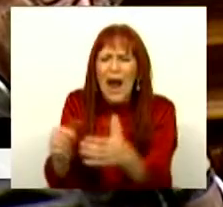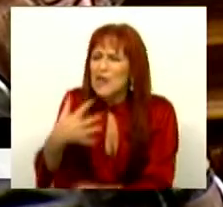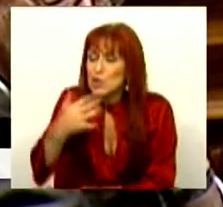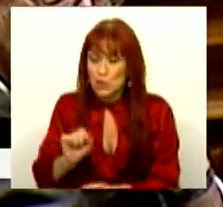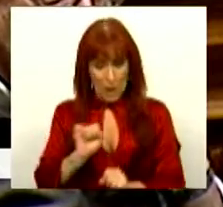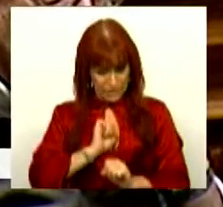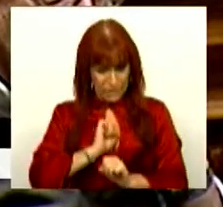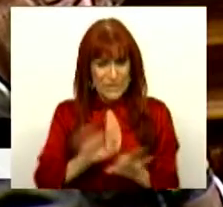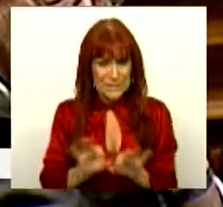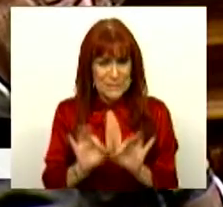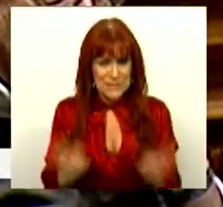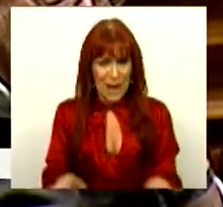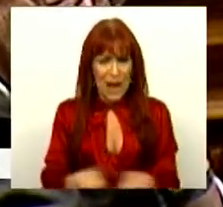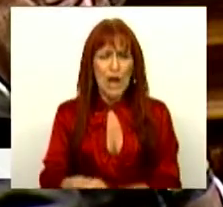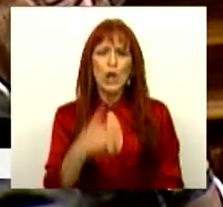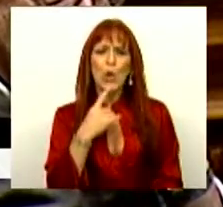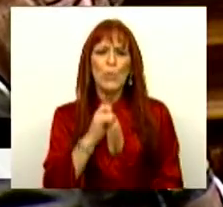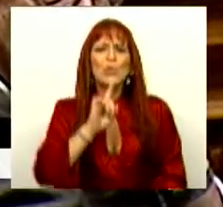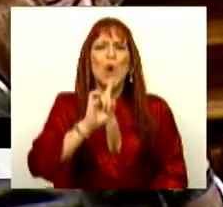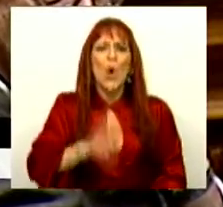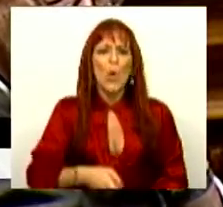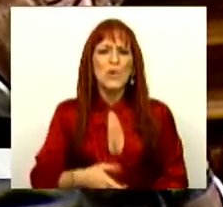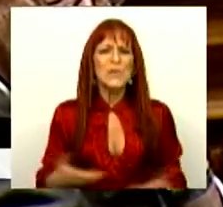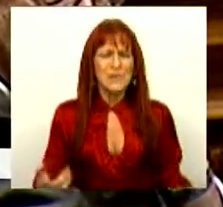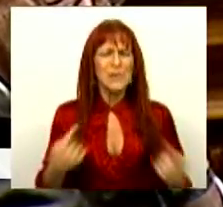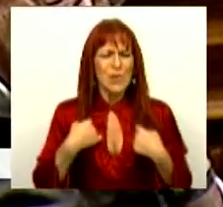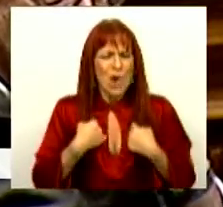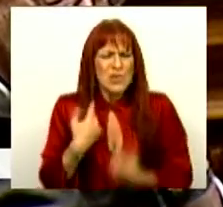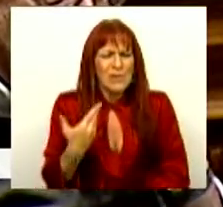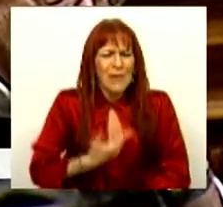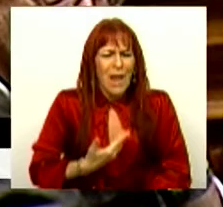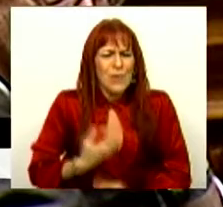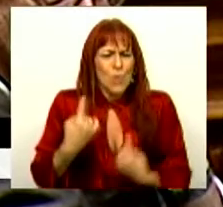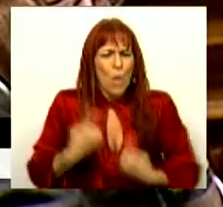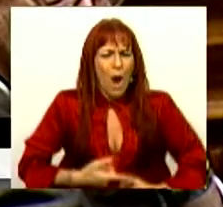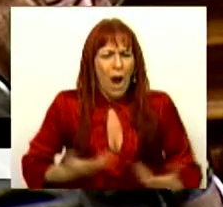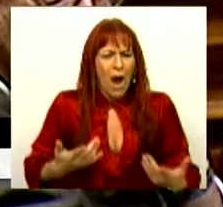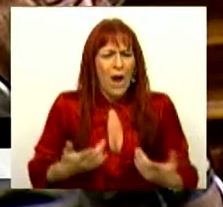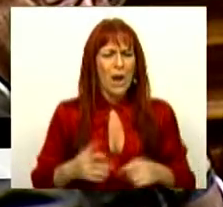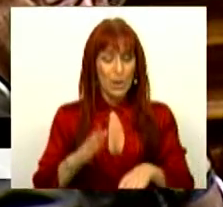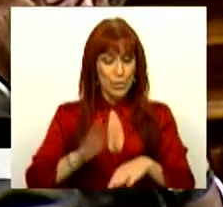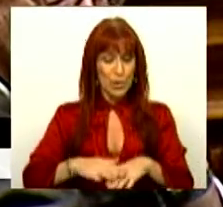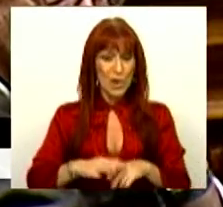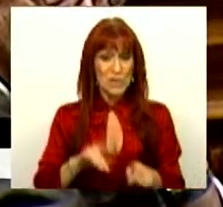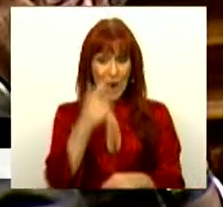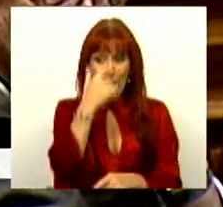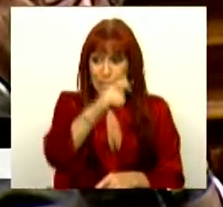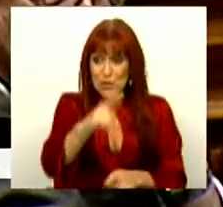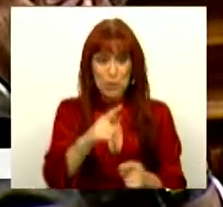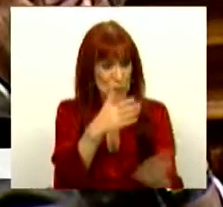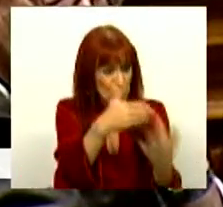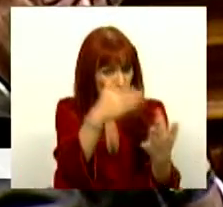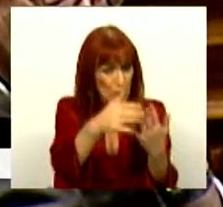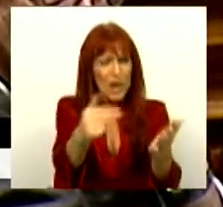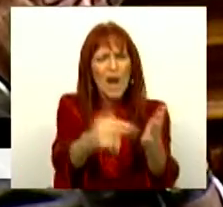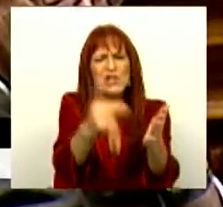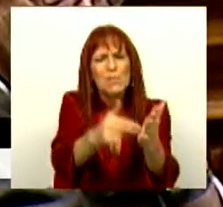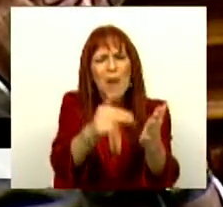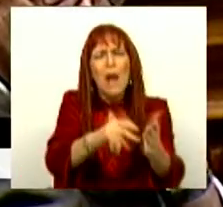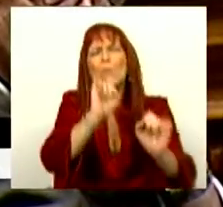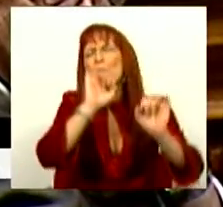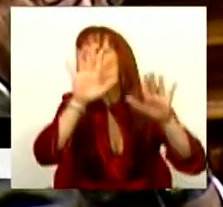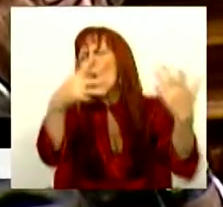incluindo a minha, o que eu pergunto é: temos o direito, face às pessoas concretas que esperam